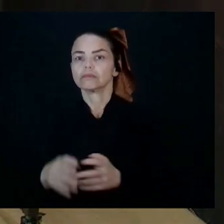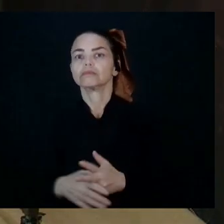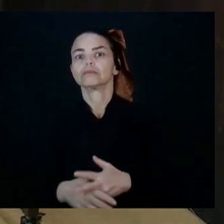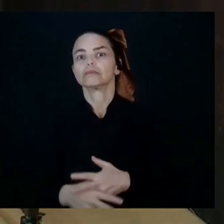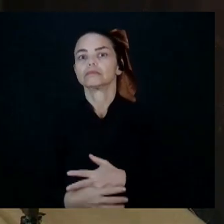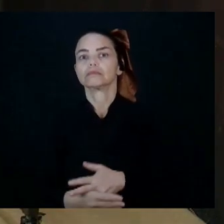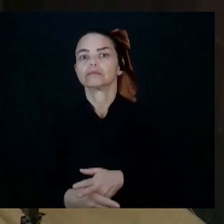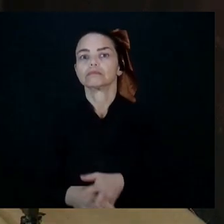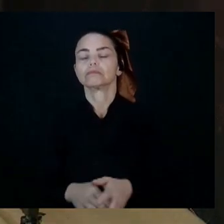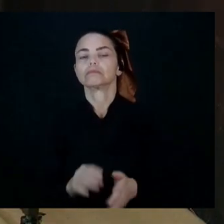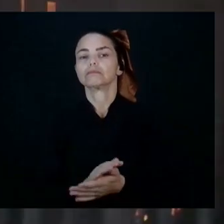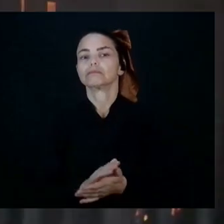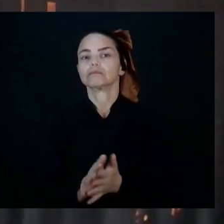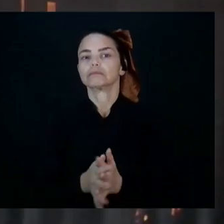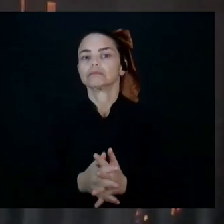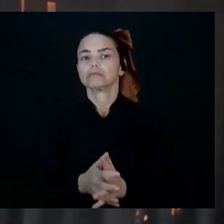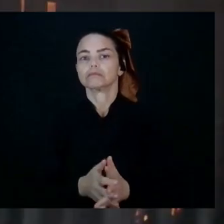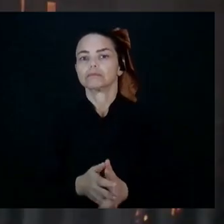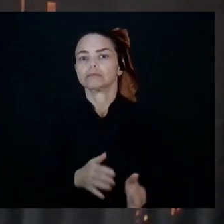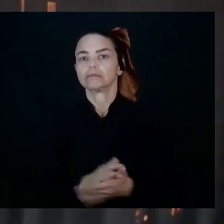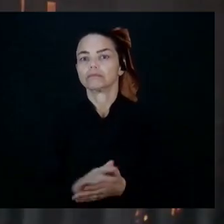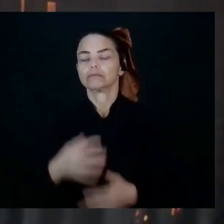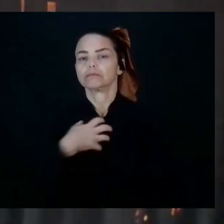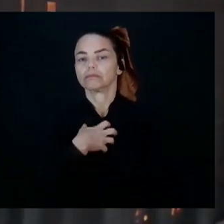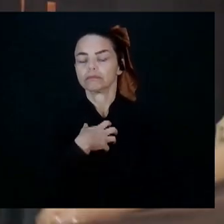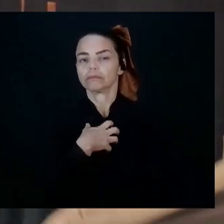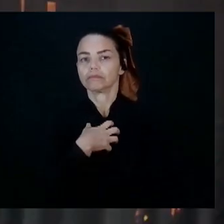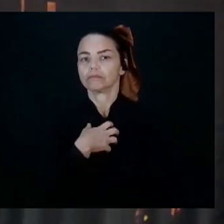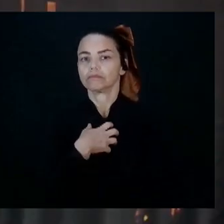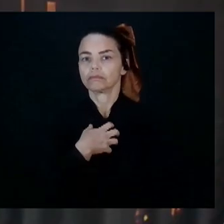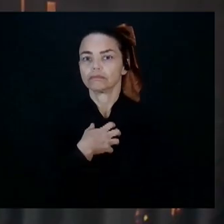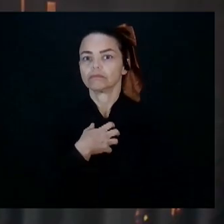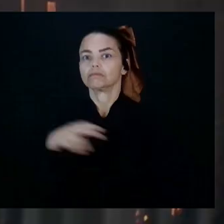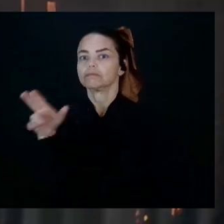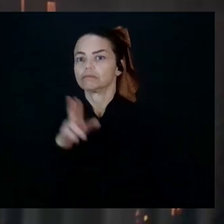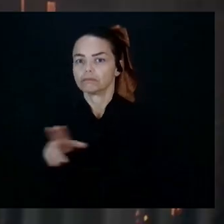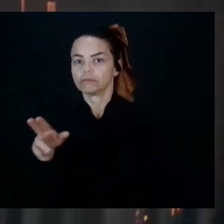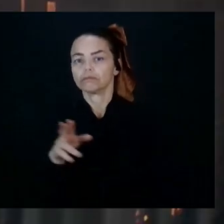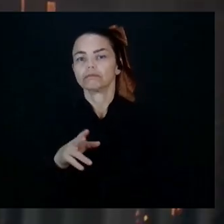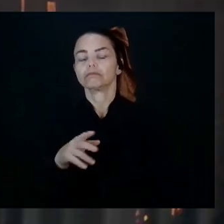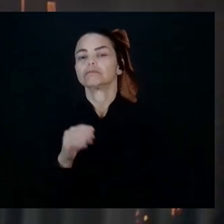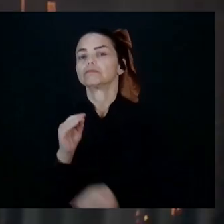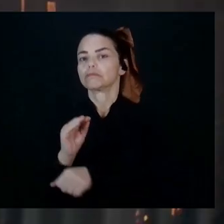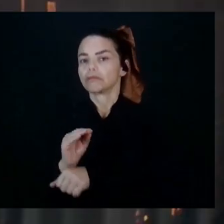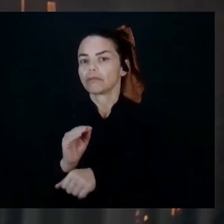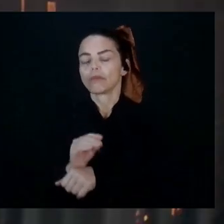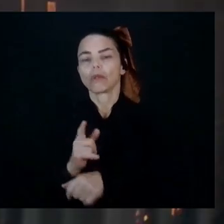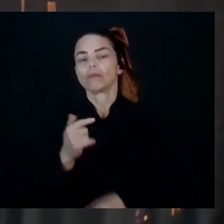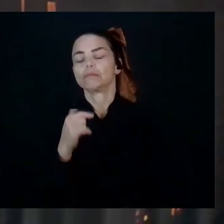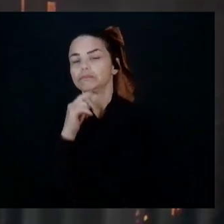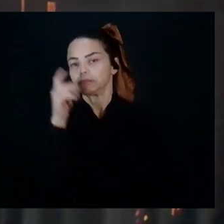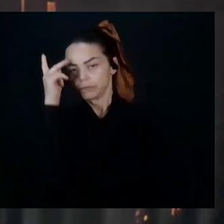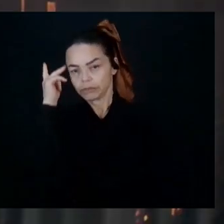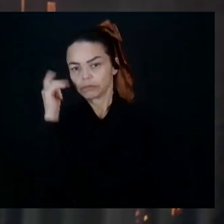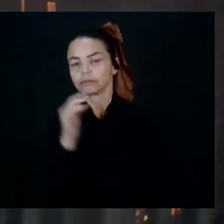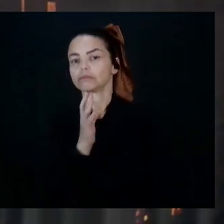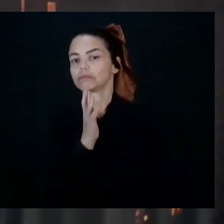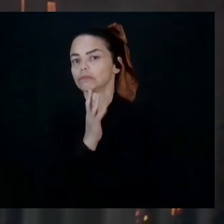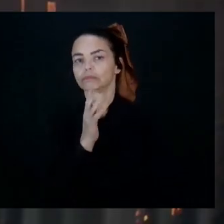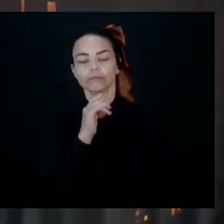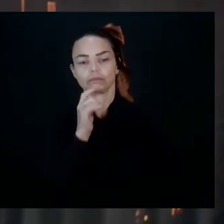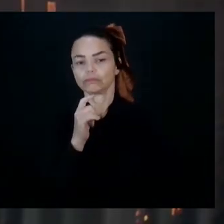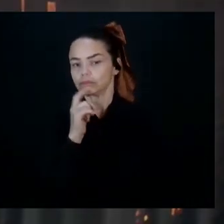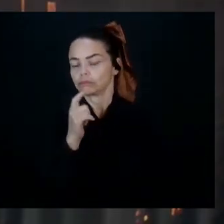sobre essa questão do sentir-se útil, sentir-se produtivo. Sim. E para quem não consegue, né, por diversos motivos,